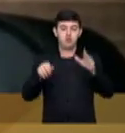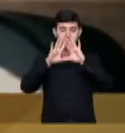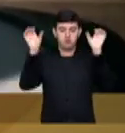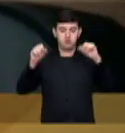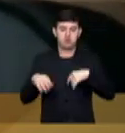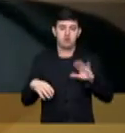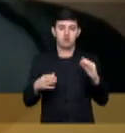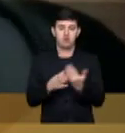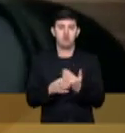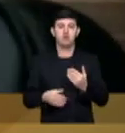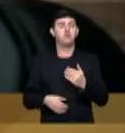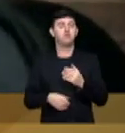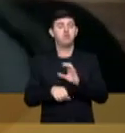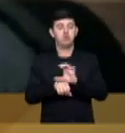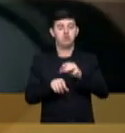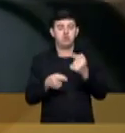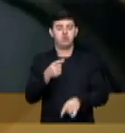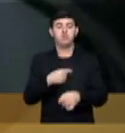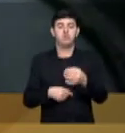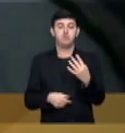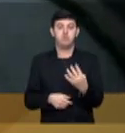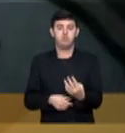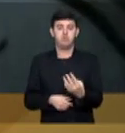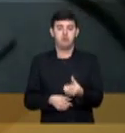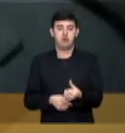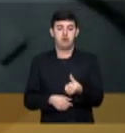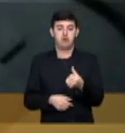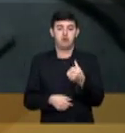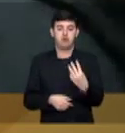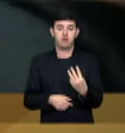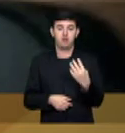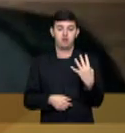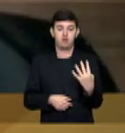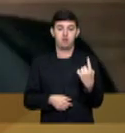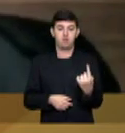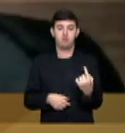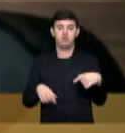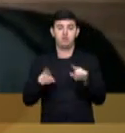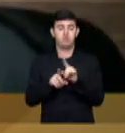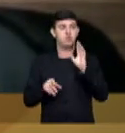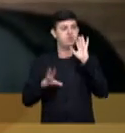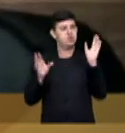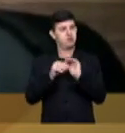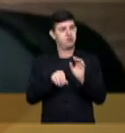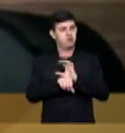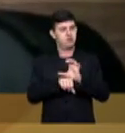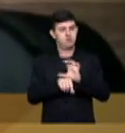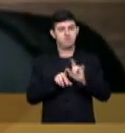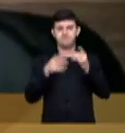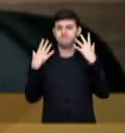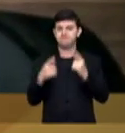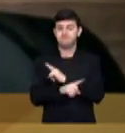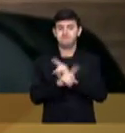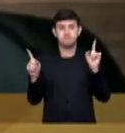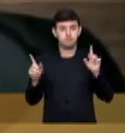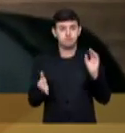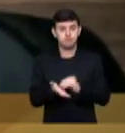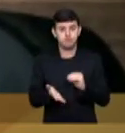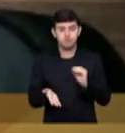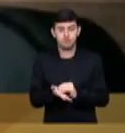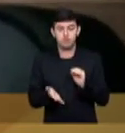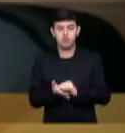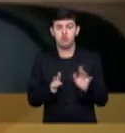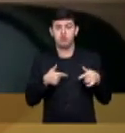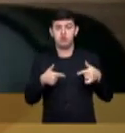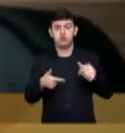inconstitucionalidade 6341. Entendo que a Constituição não admite que a inação da União